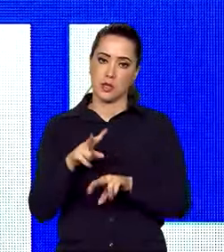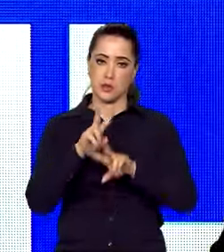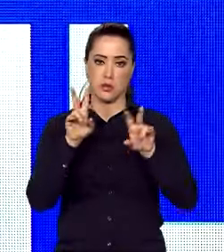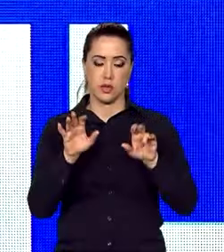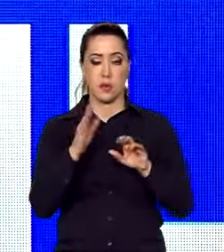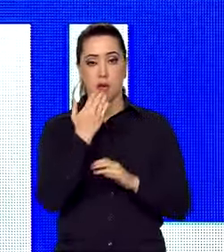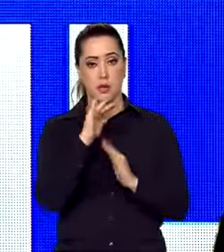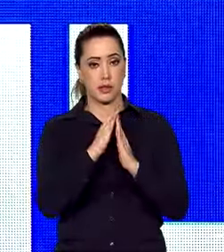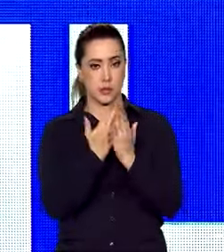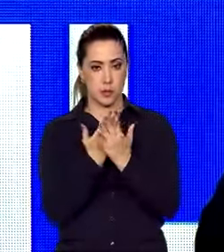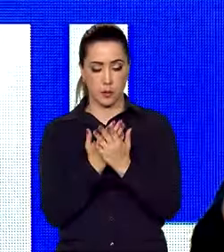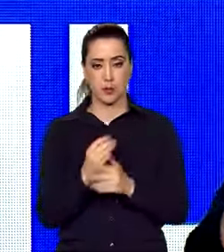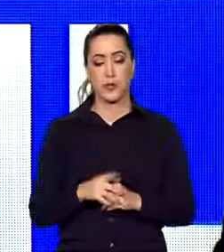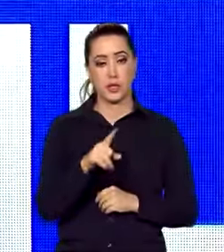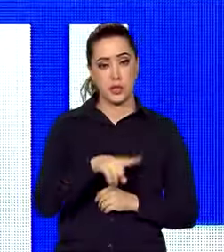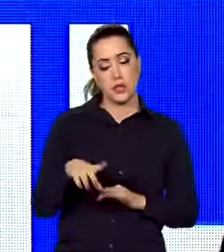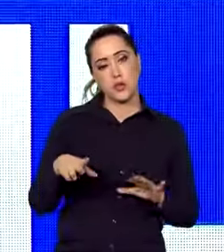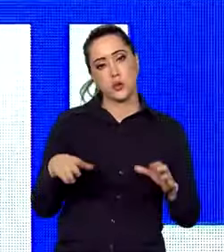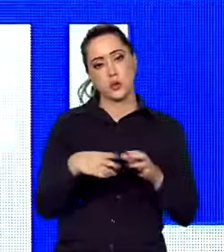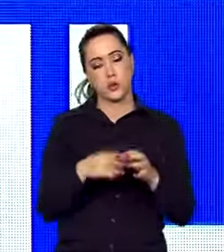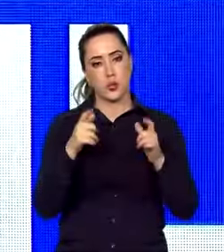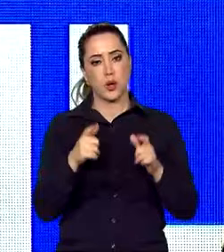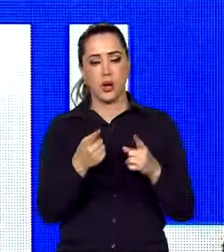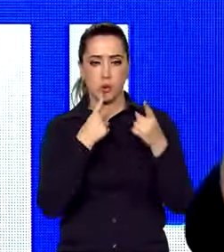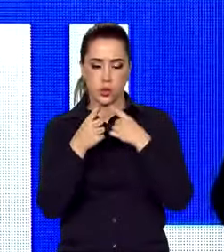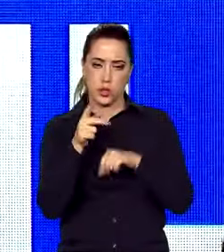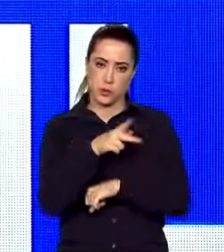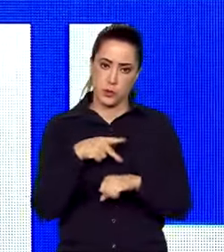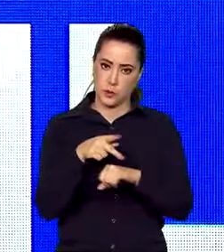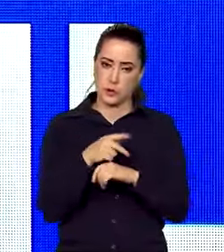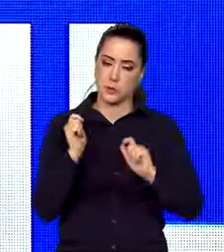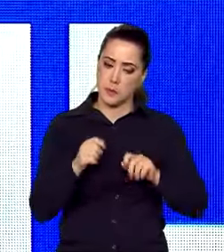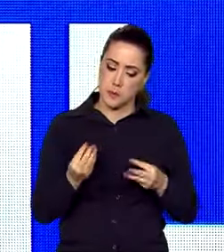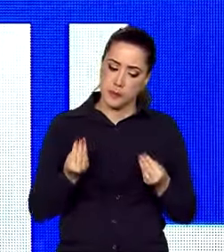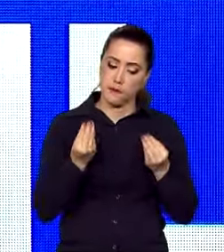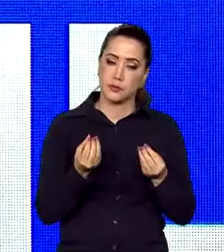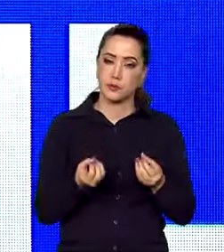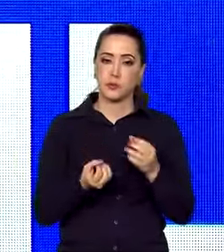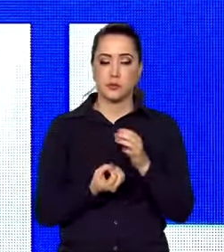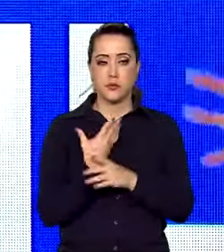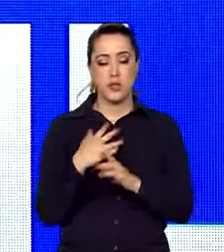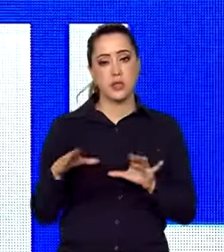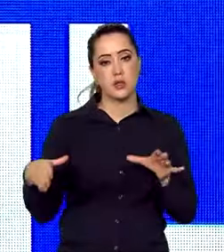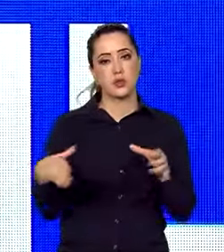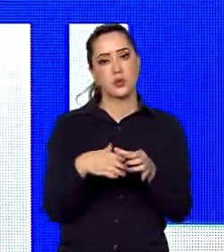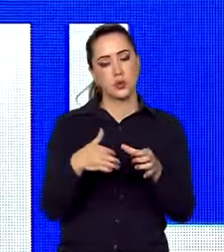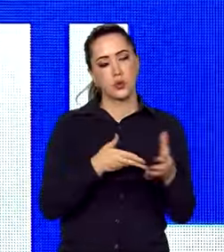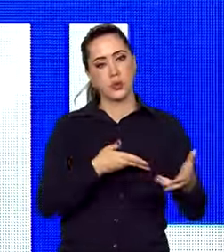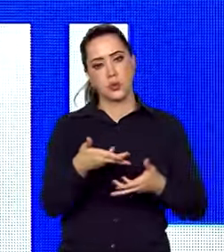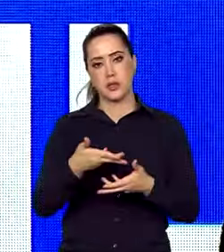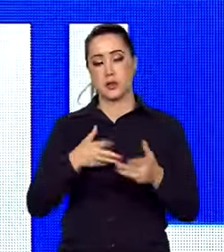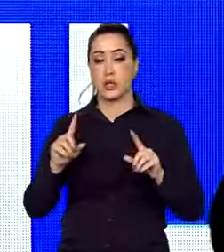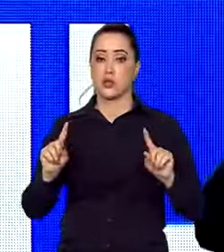alimentação escolar. Essa rede é o espaço de diálogo dos países por meio da construção coletiva e compartilhamento